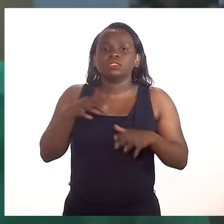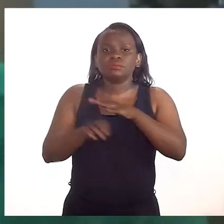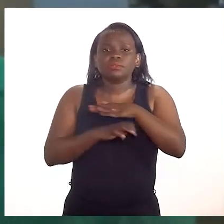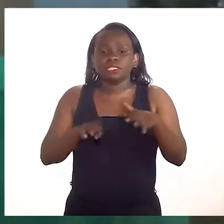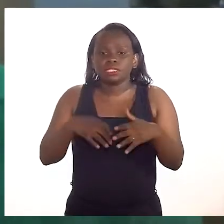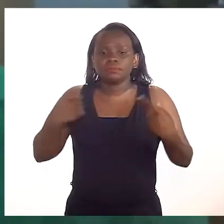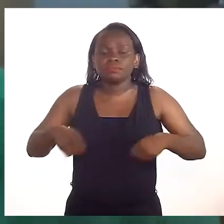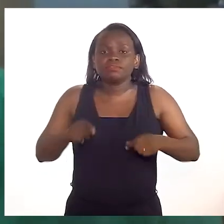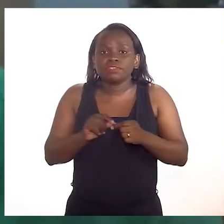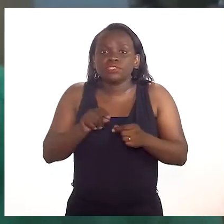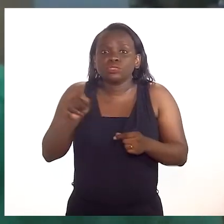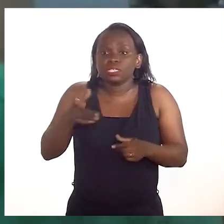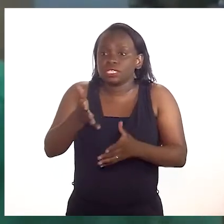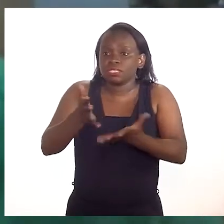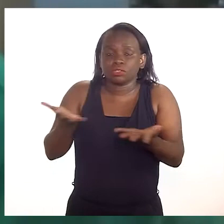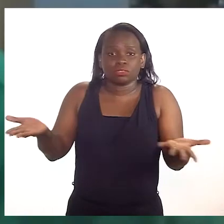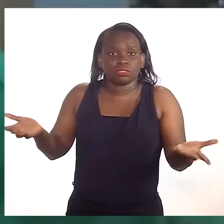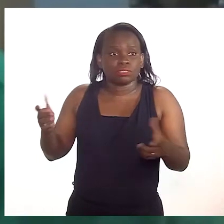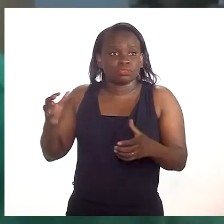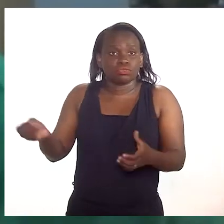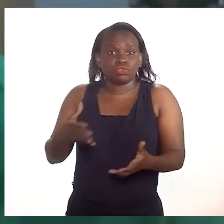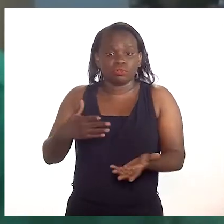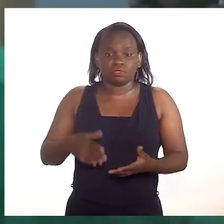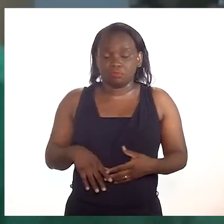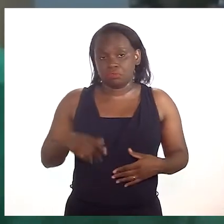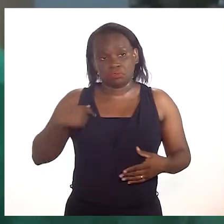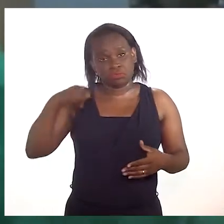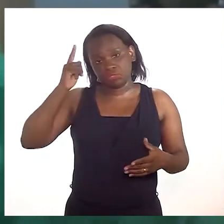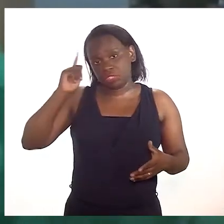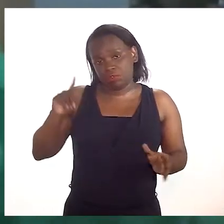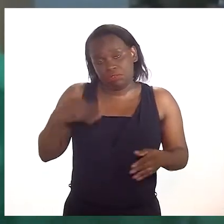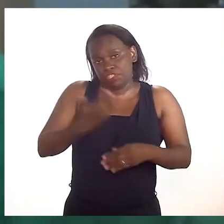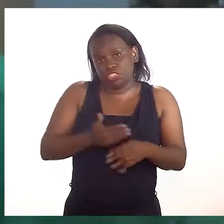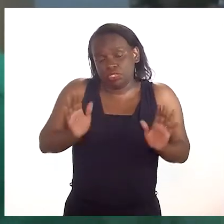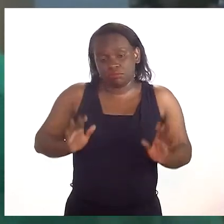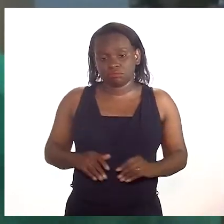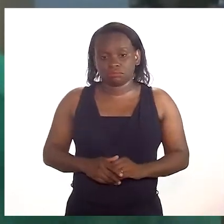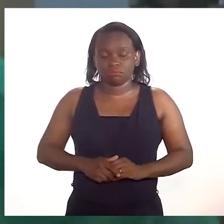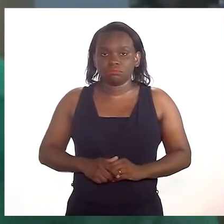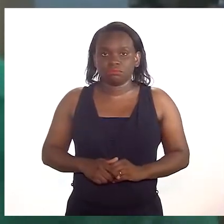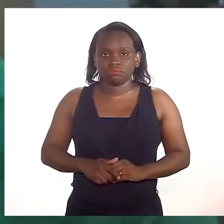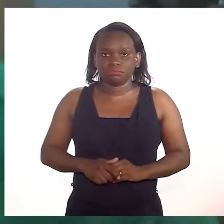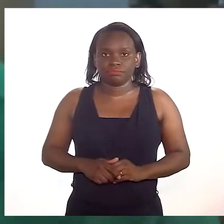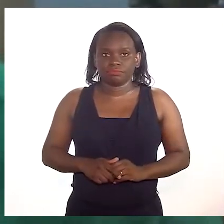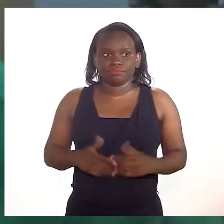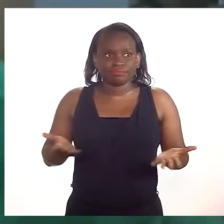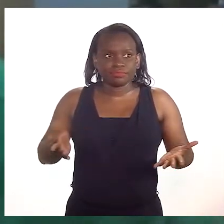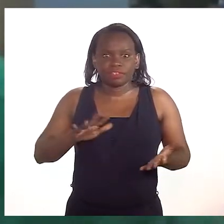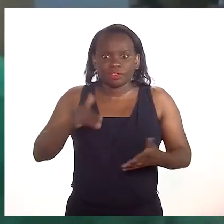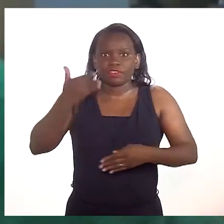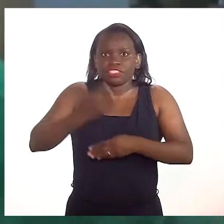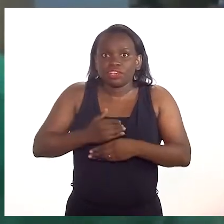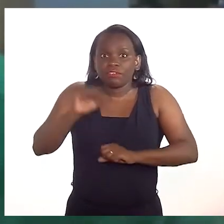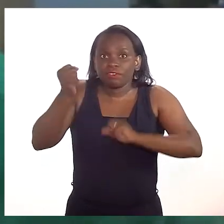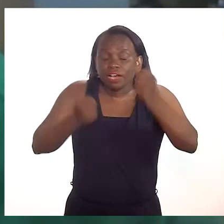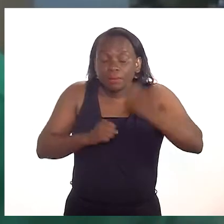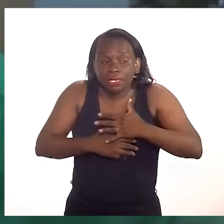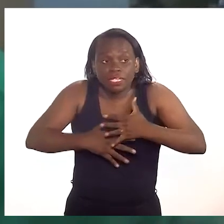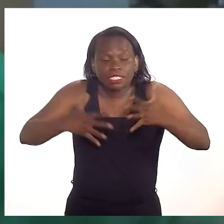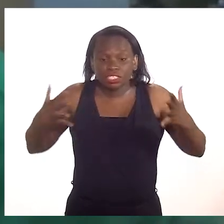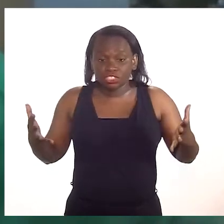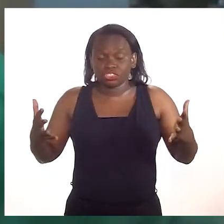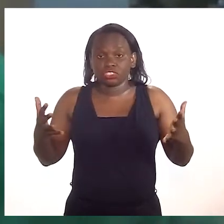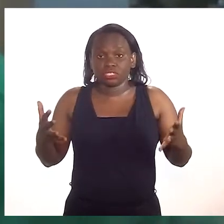sua empresa pretende fazer com esse parque moderno? Não sabemos, vamos fechar. Eles vão fechar uma